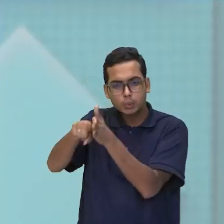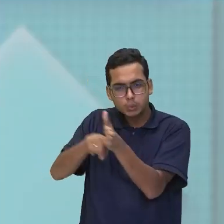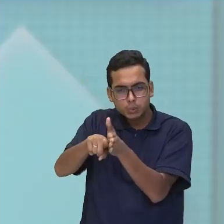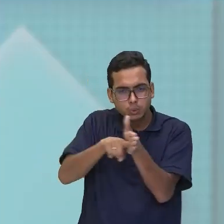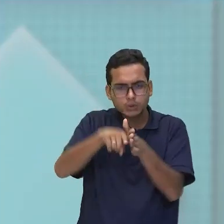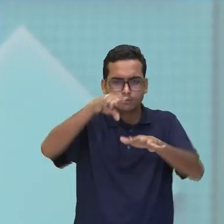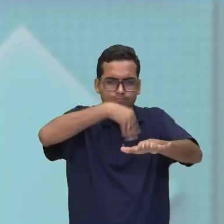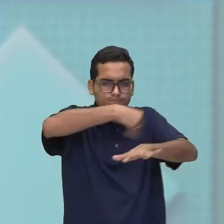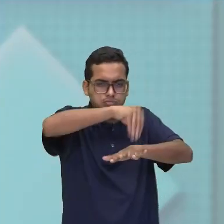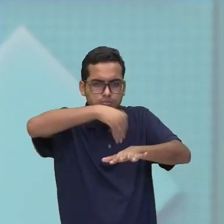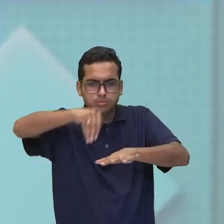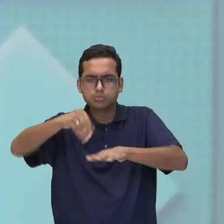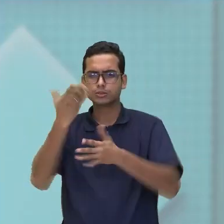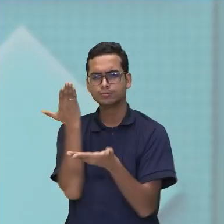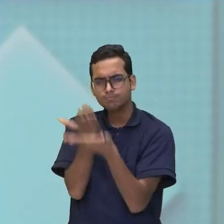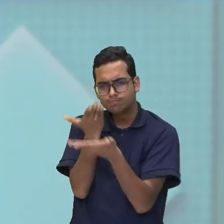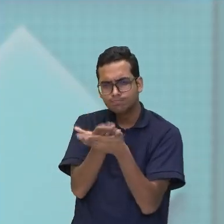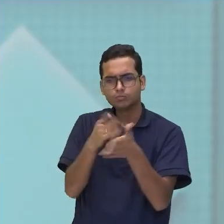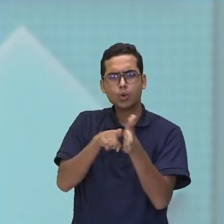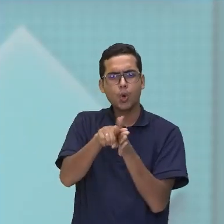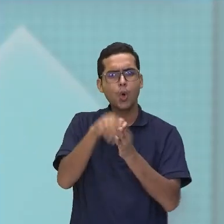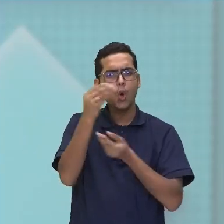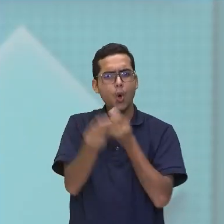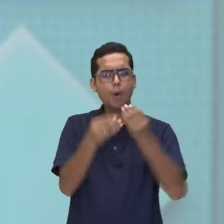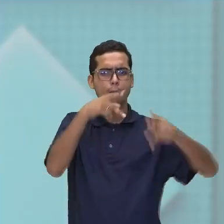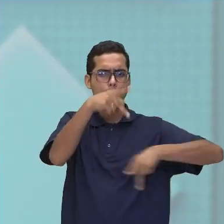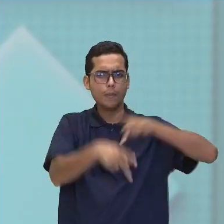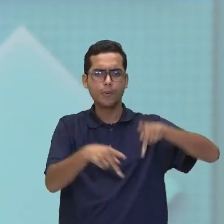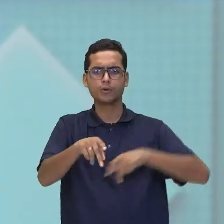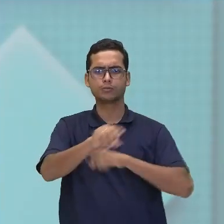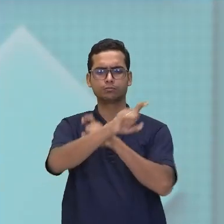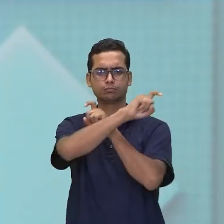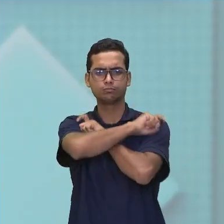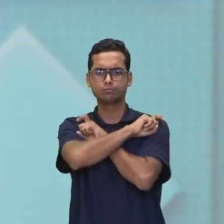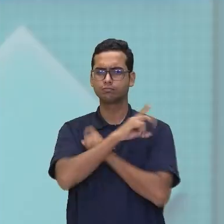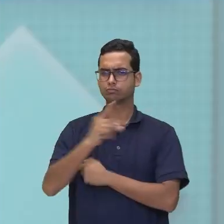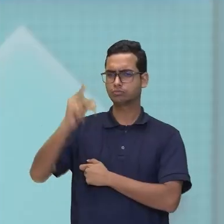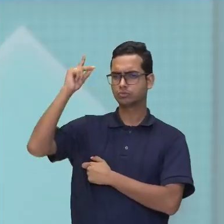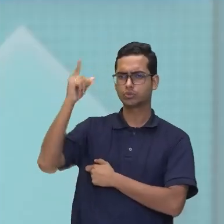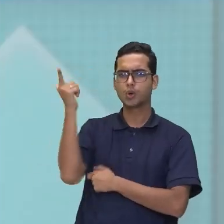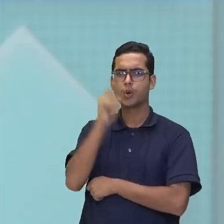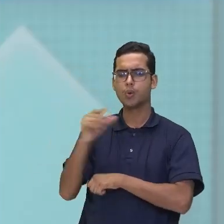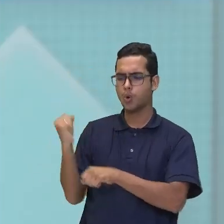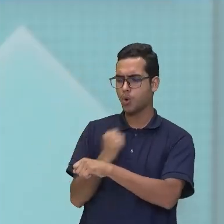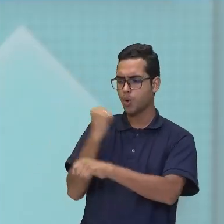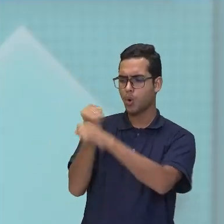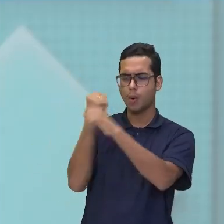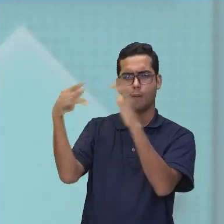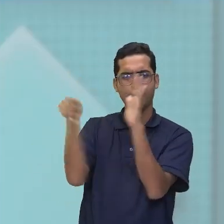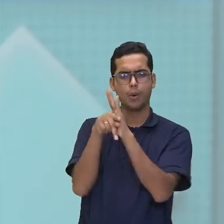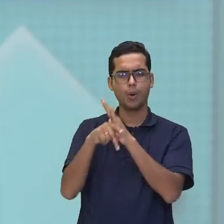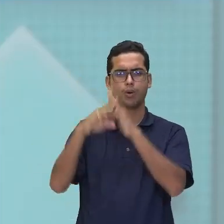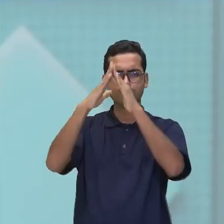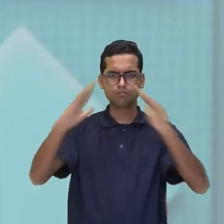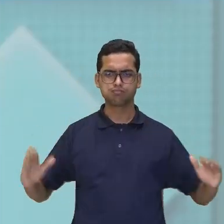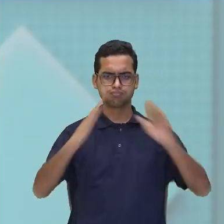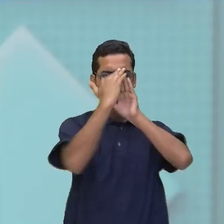descobrir como essa civilização antiga construiu essas pirâmides, certo? E aí a